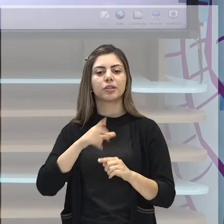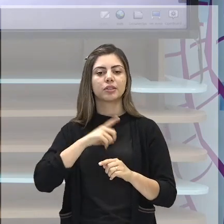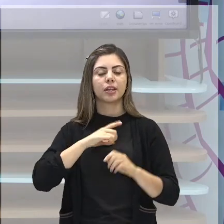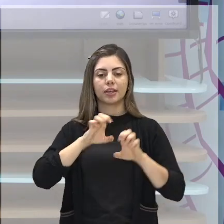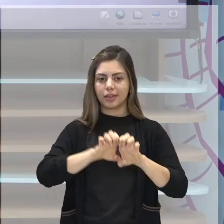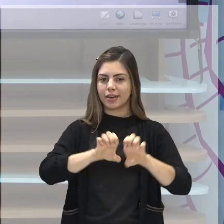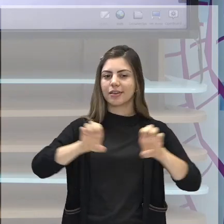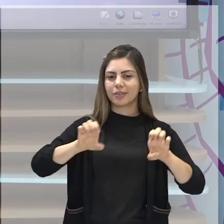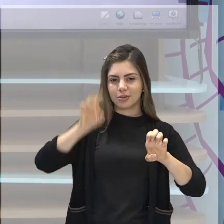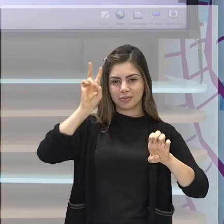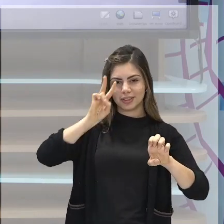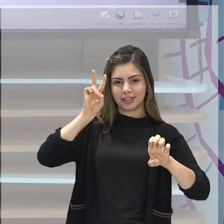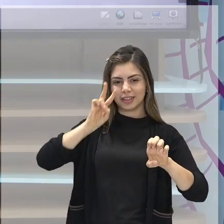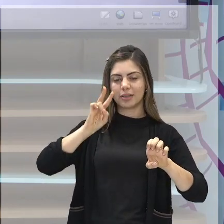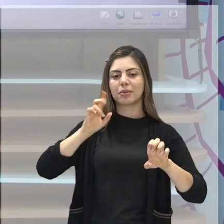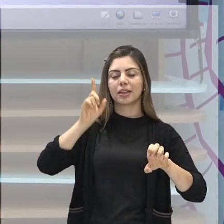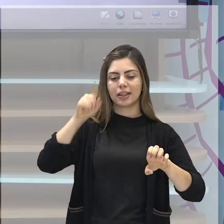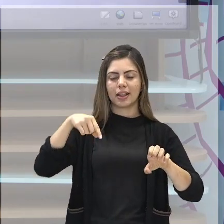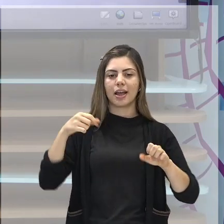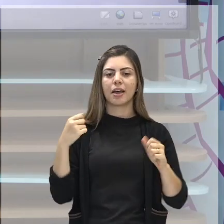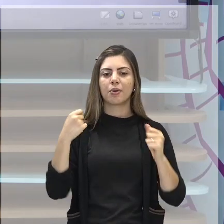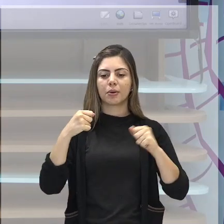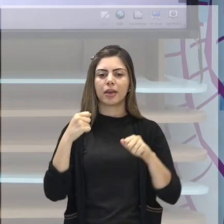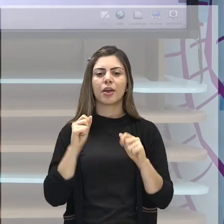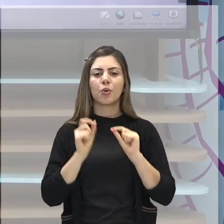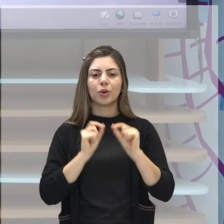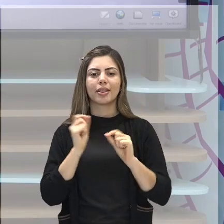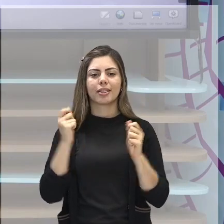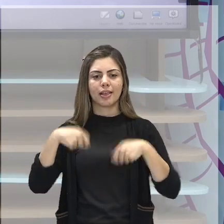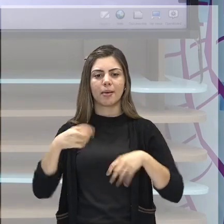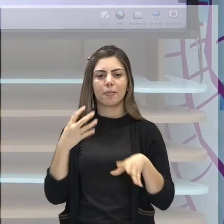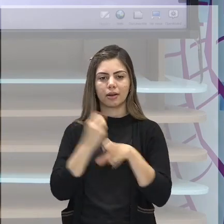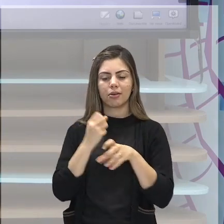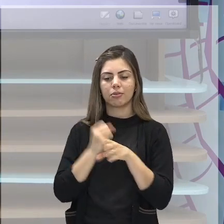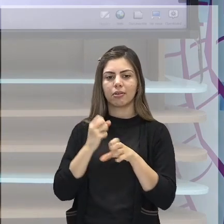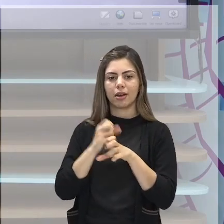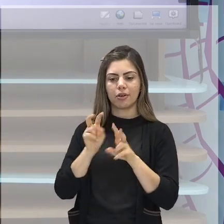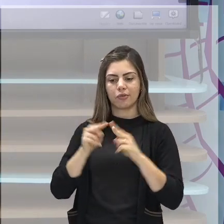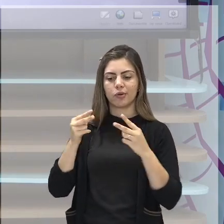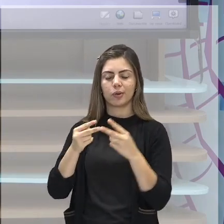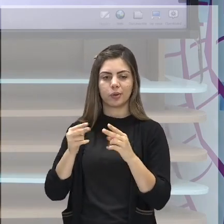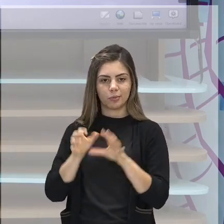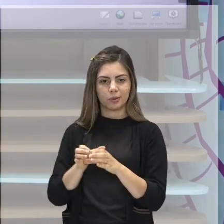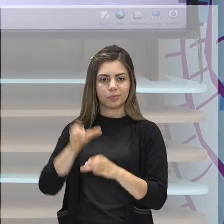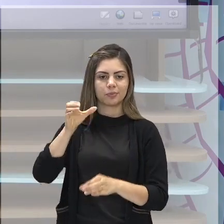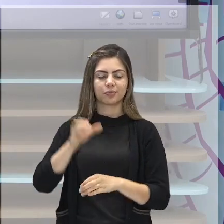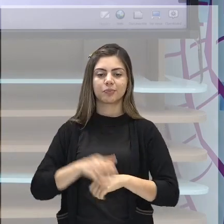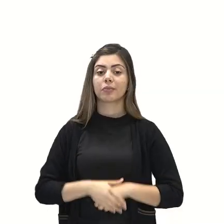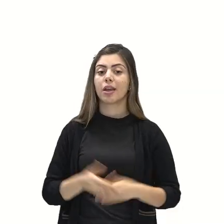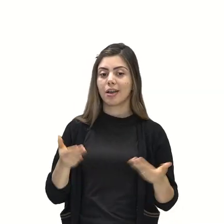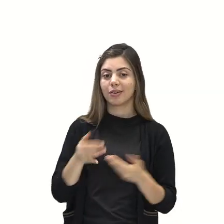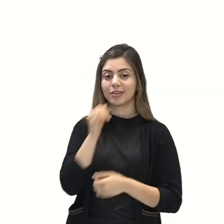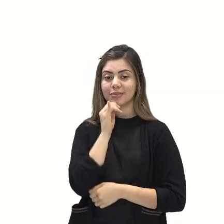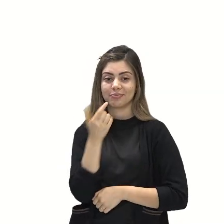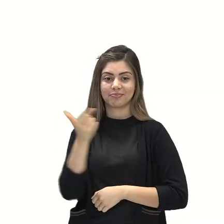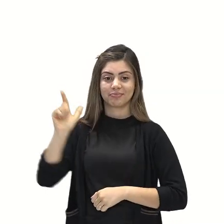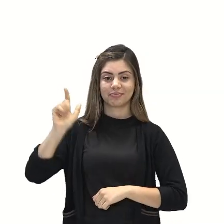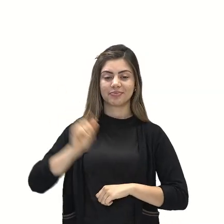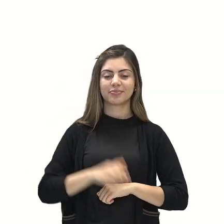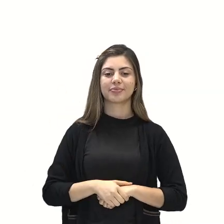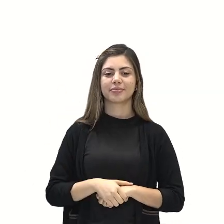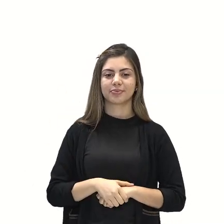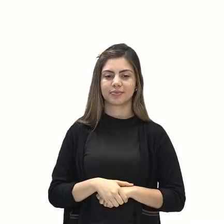para a fórmula do cálculo do volume do cilindro. Vamos continuar, vamos mais exemplo. Olha